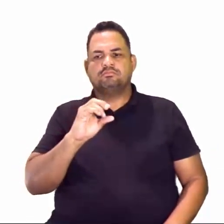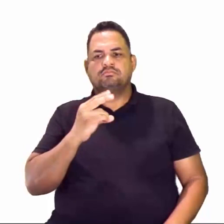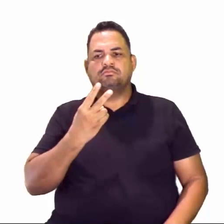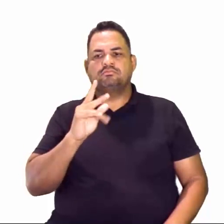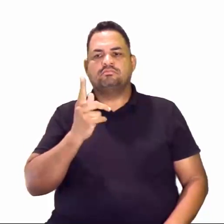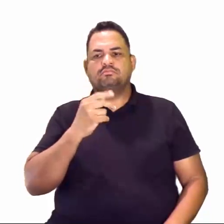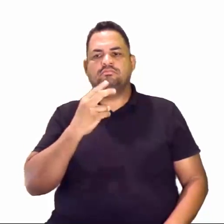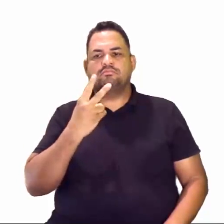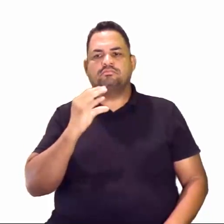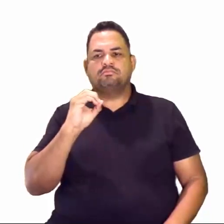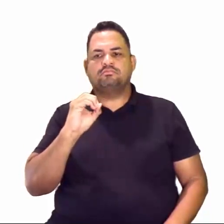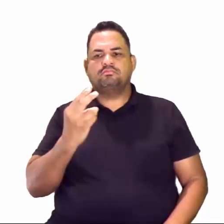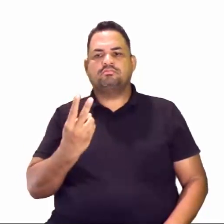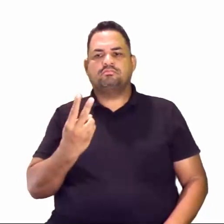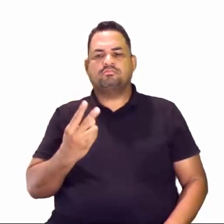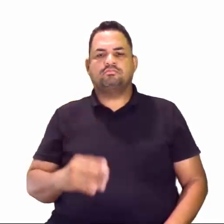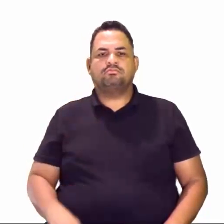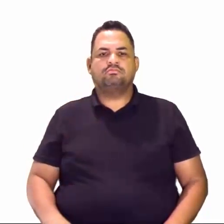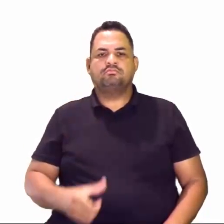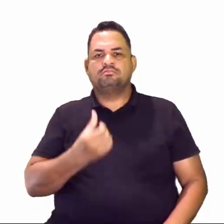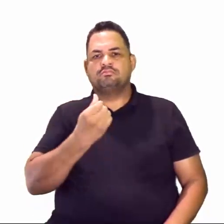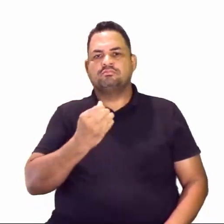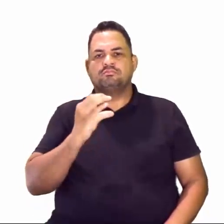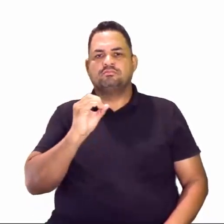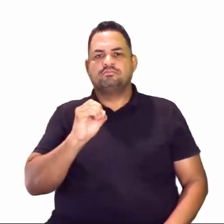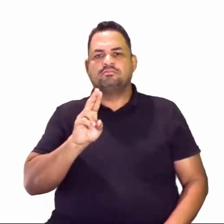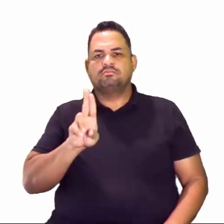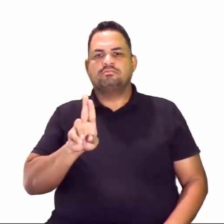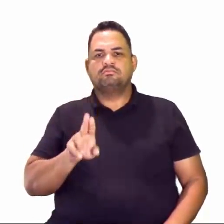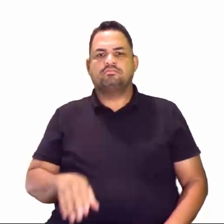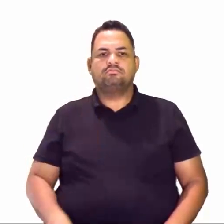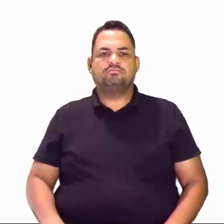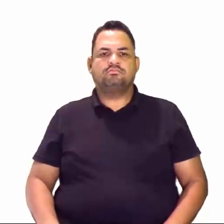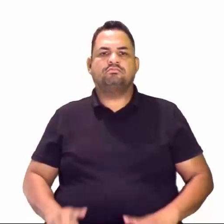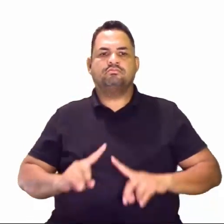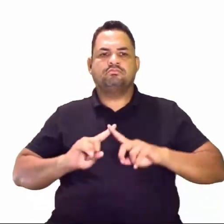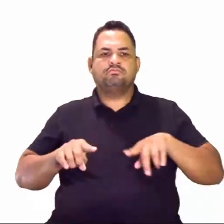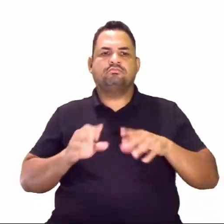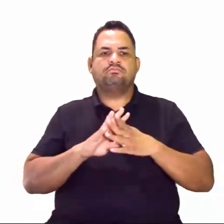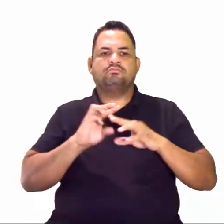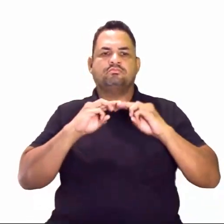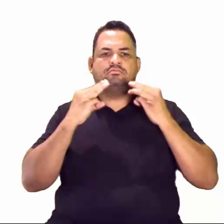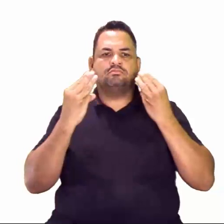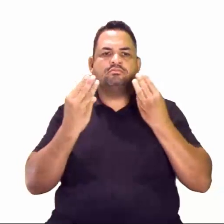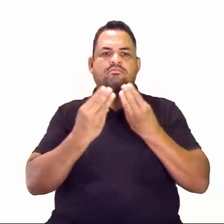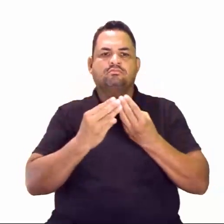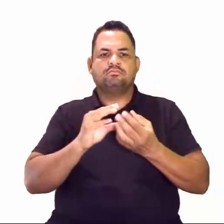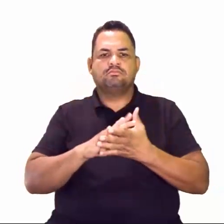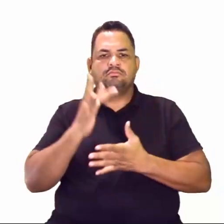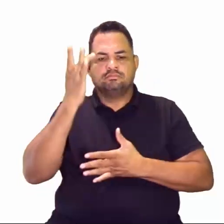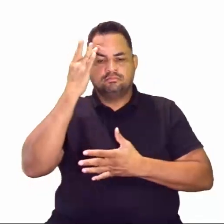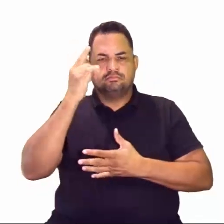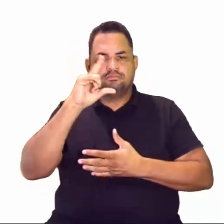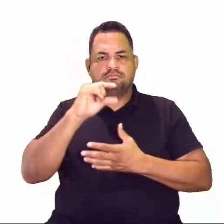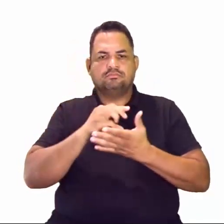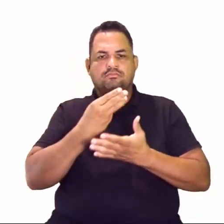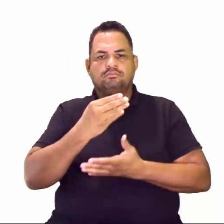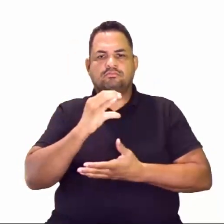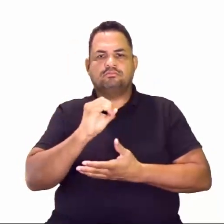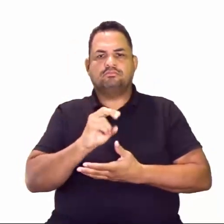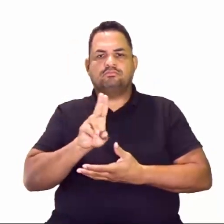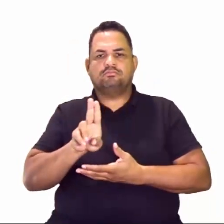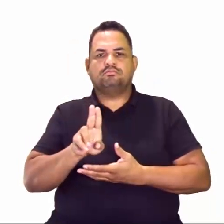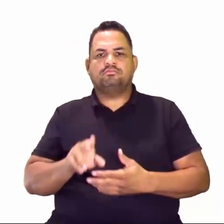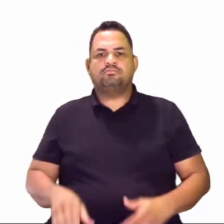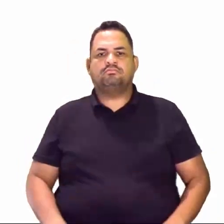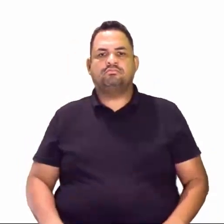C2H4O2, é exatamente 60 unidades de massa atômica. Porém, a massa da fórmula mínima é 30 unidades